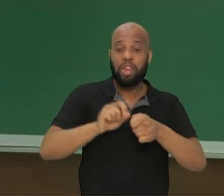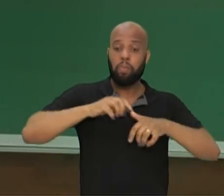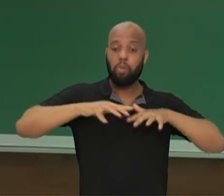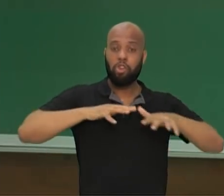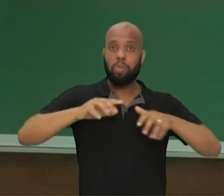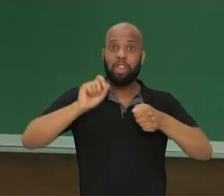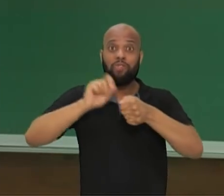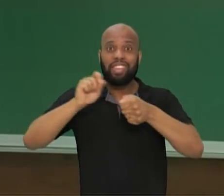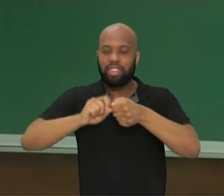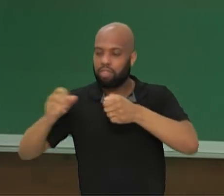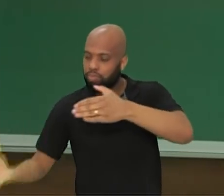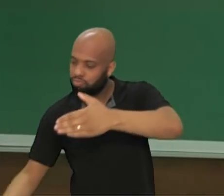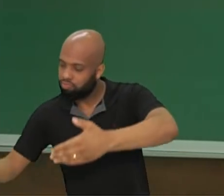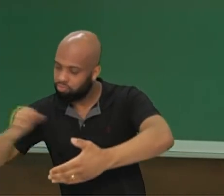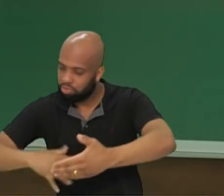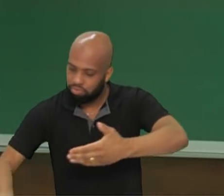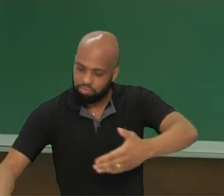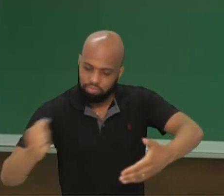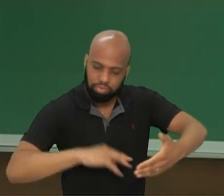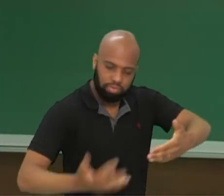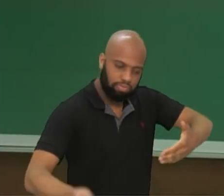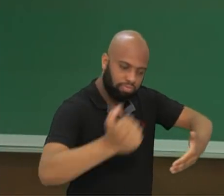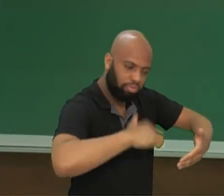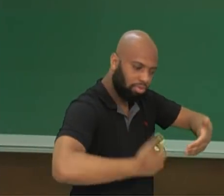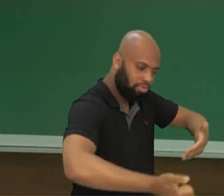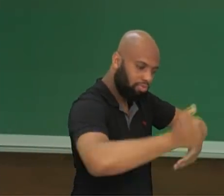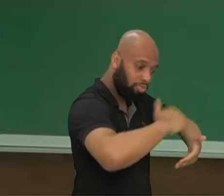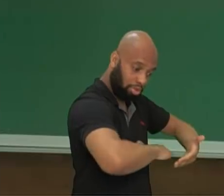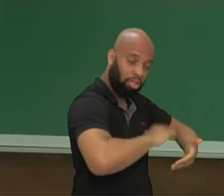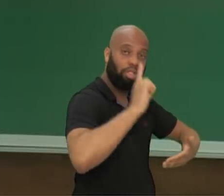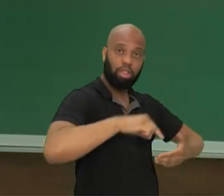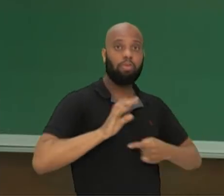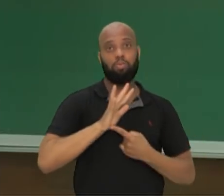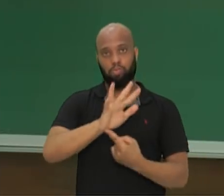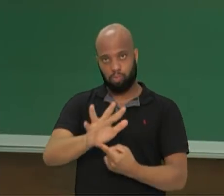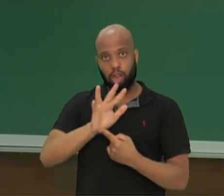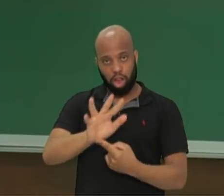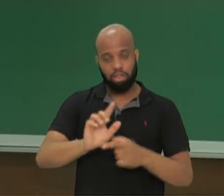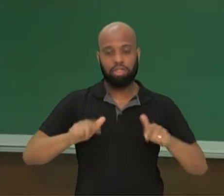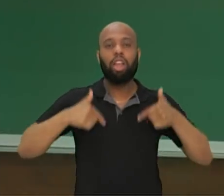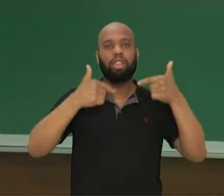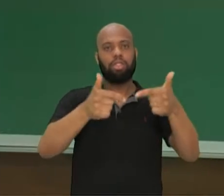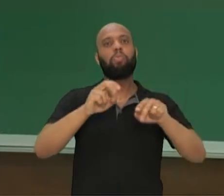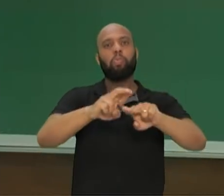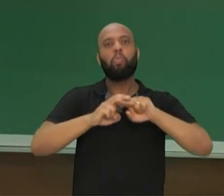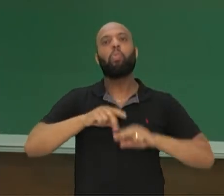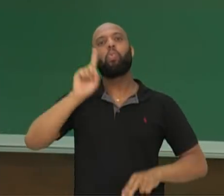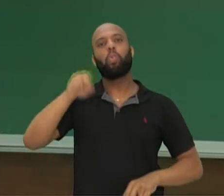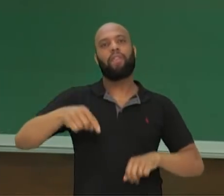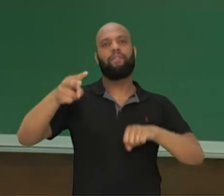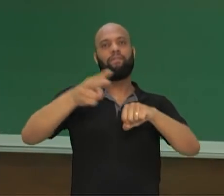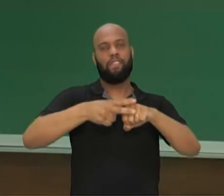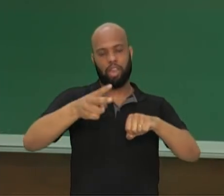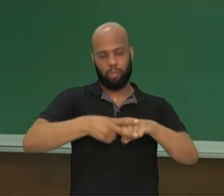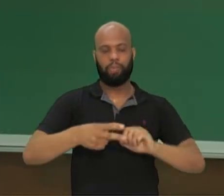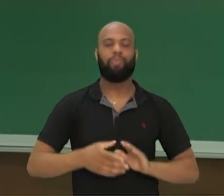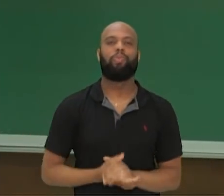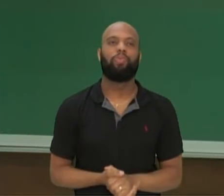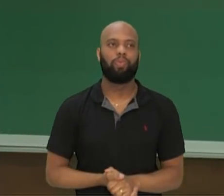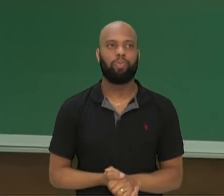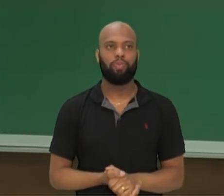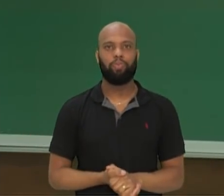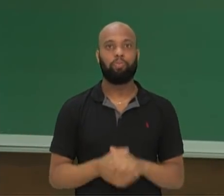recolhendo lixo, tô ali pegando lixo, né? Então, recolher indica uma ação, então, portanto, ele é um